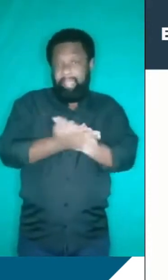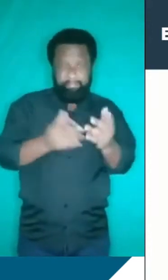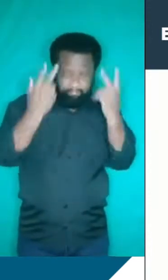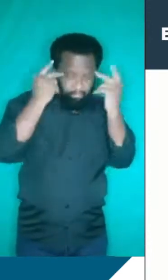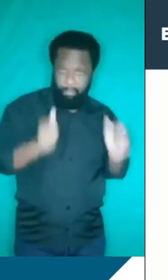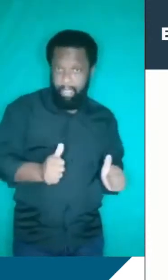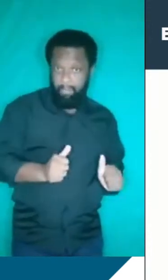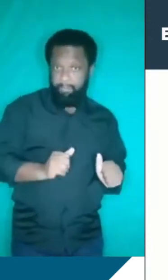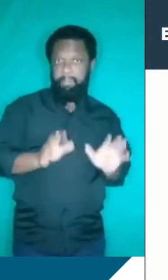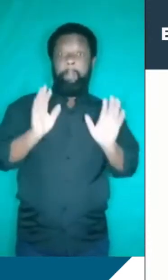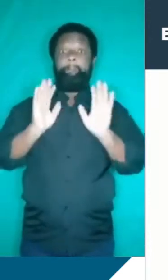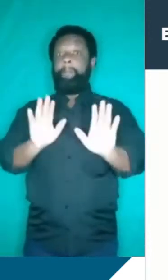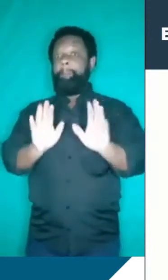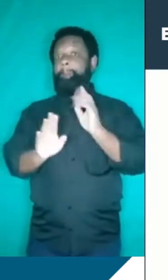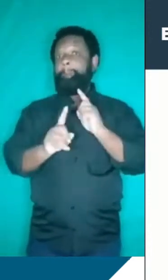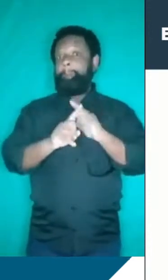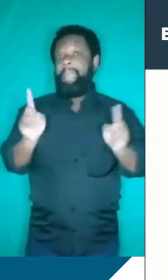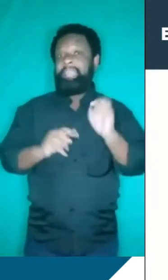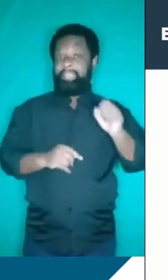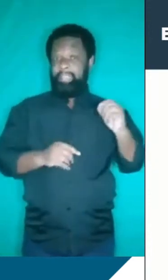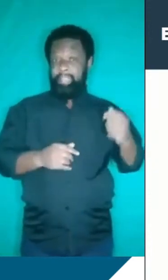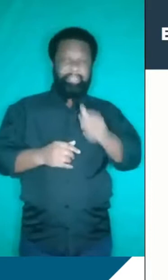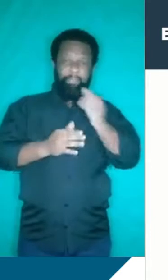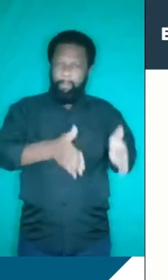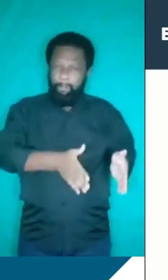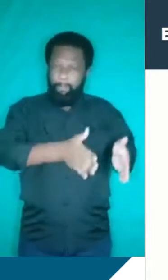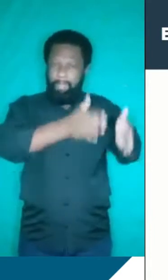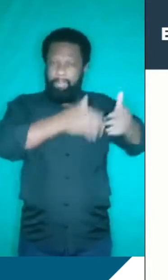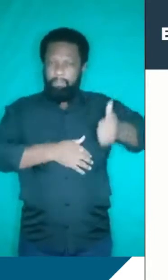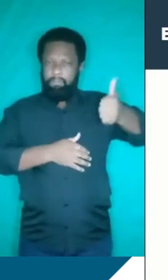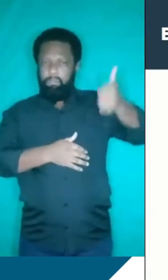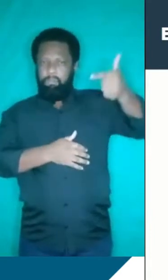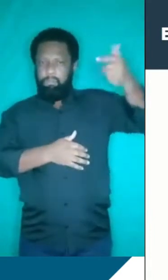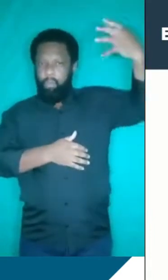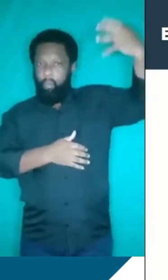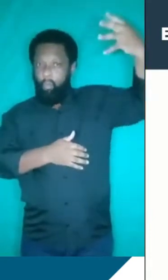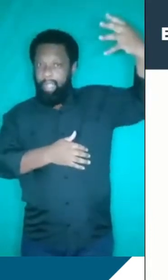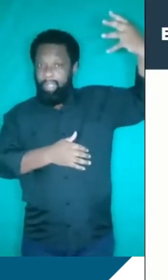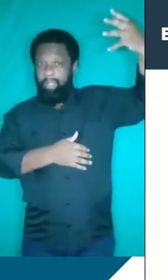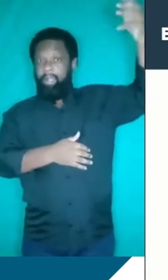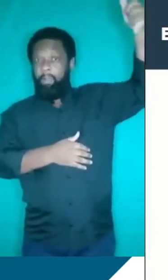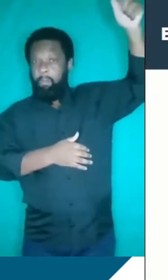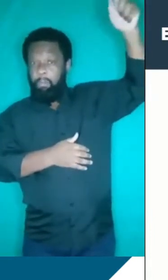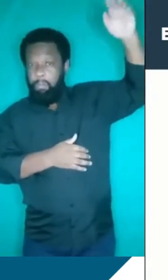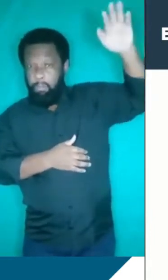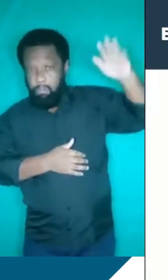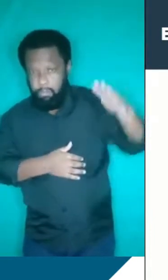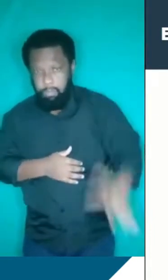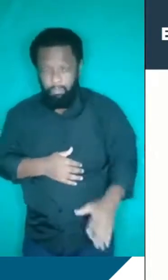ele. Mas se eu deixo o meu celular cair do quarto andar, ele certamente vai